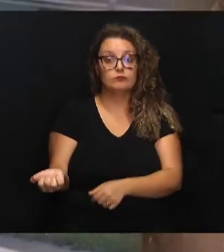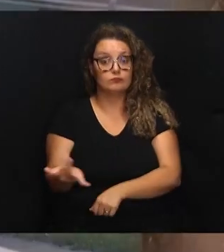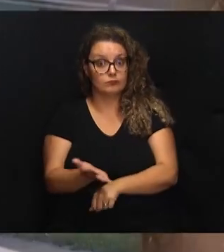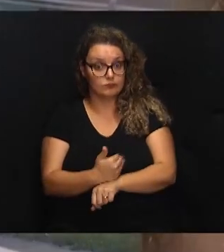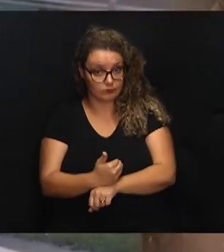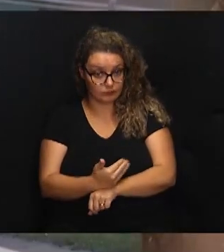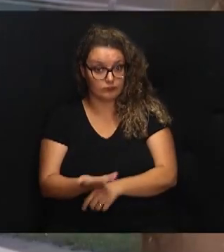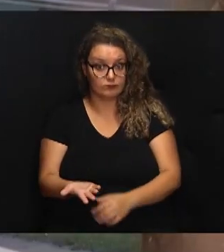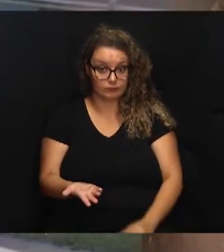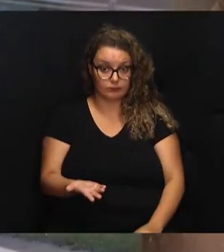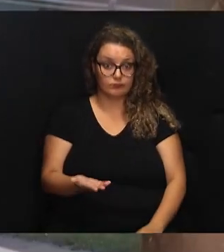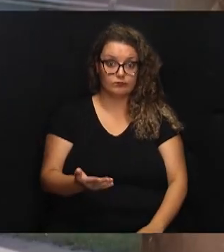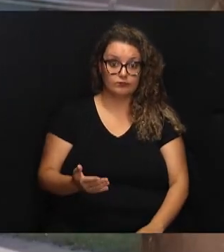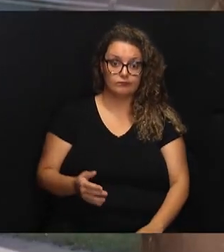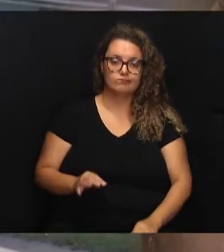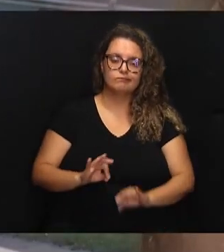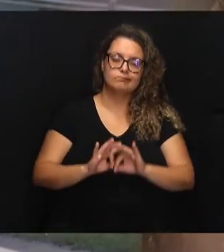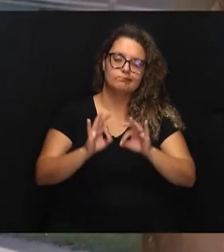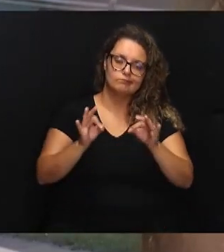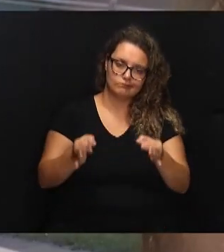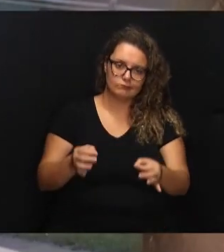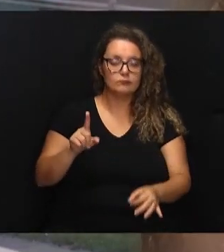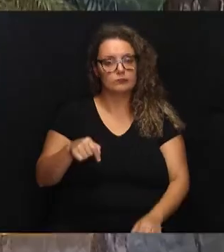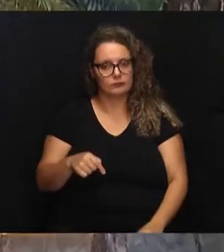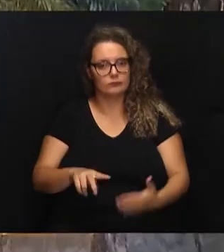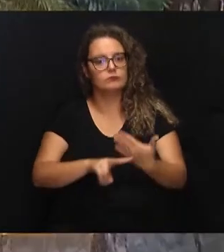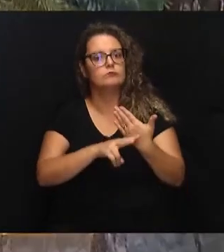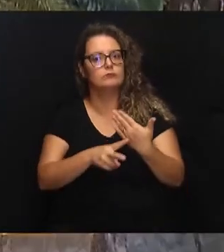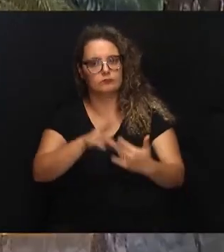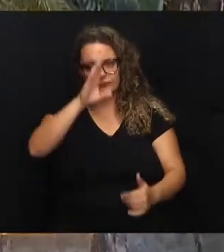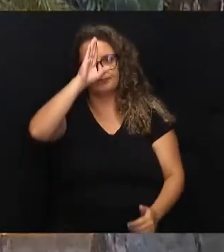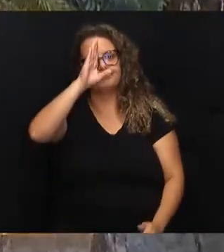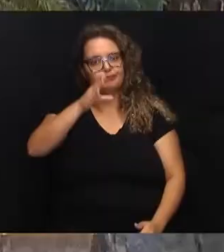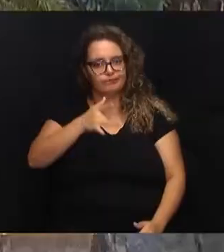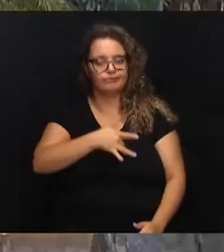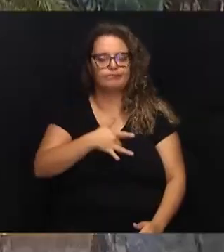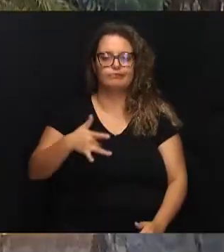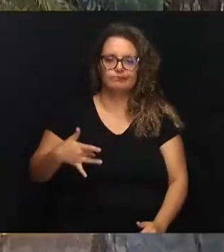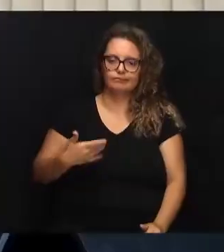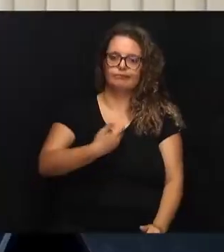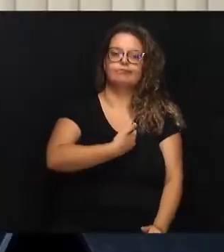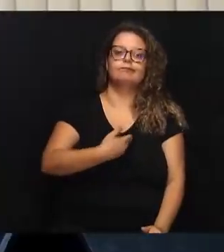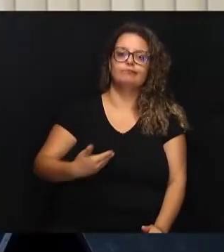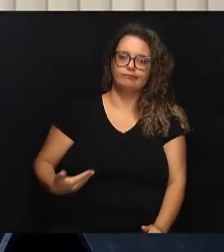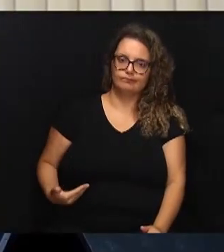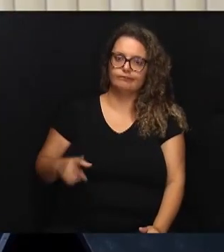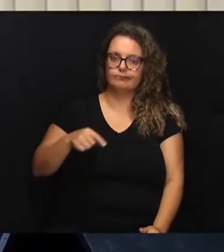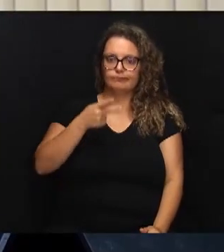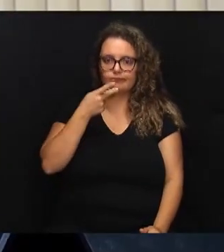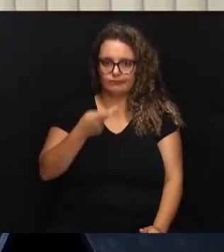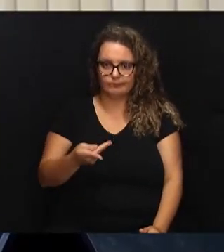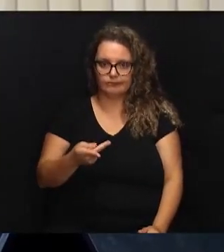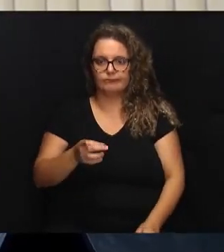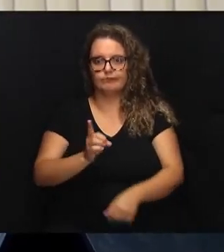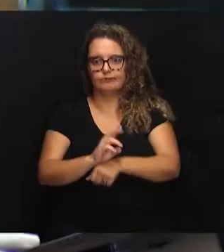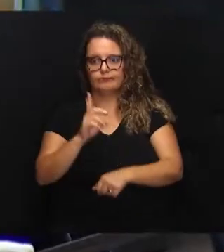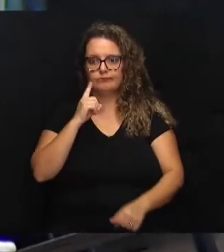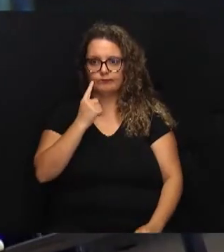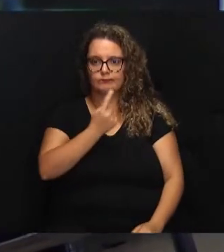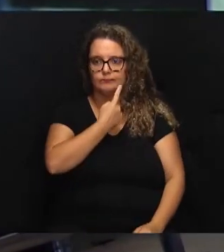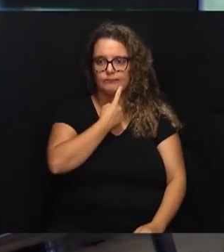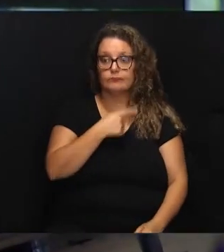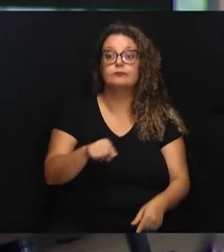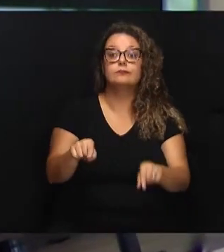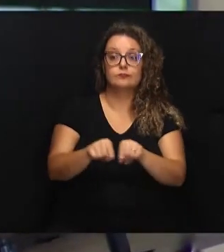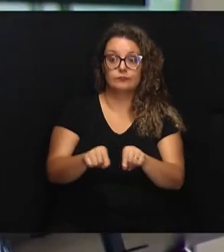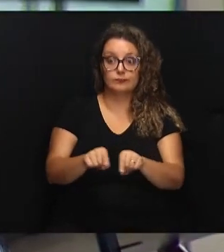antes. Um passo simples, mas com impacto direto na saúde pública, é o que ressalta Dr. Ianco, que